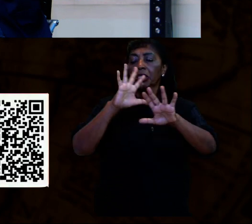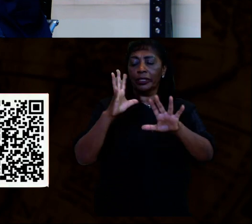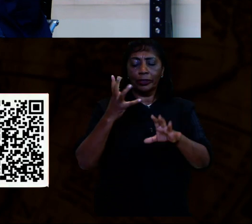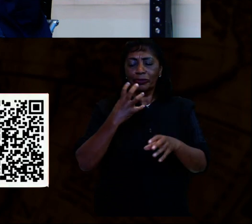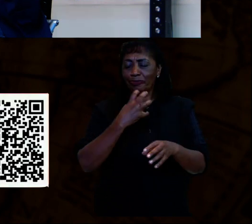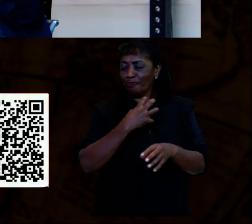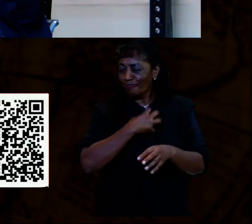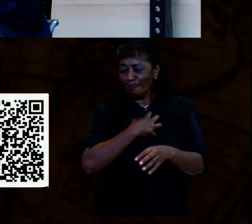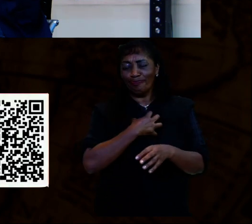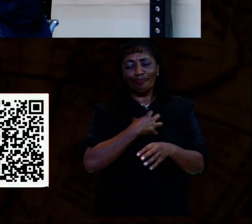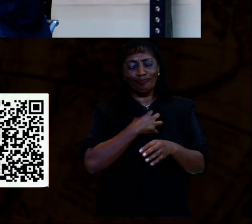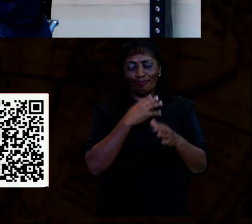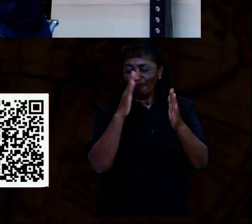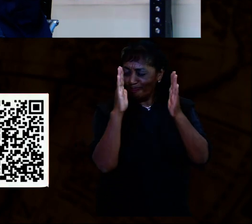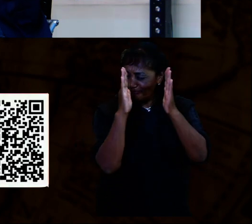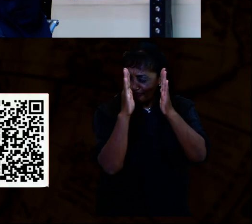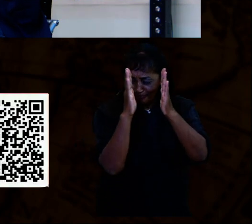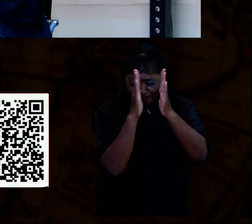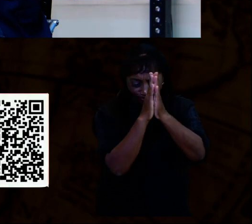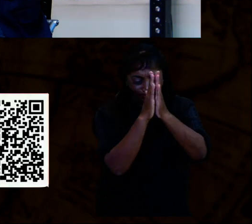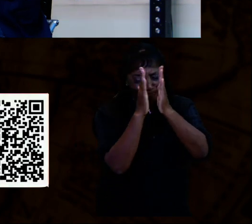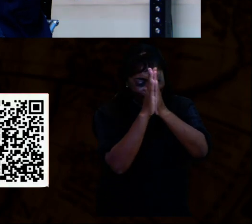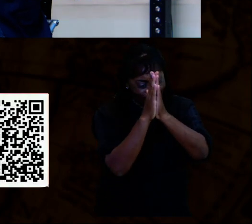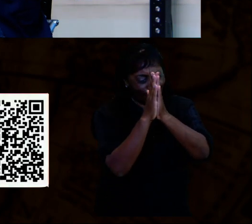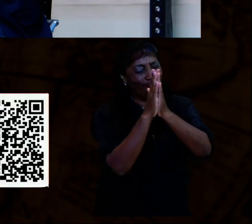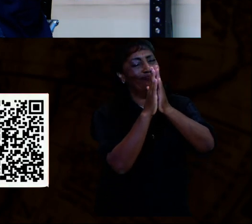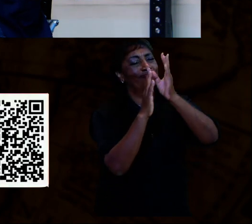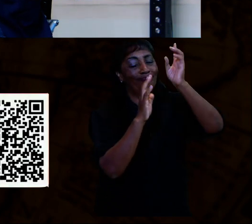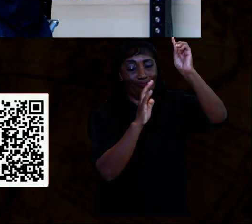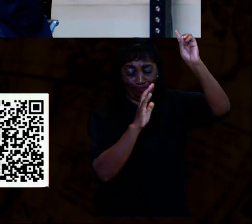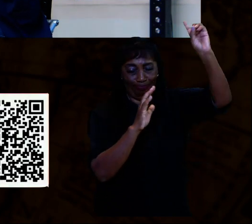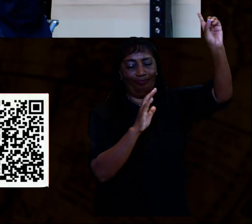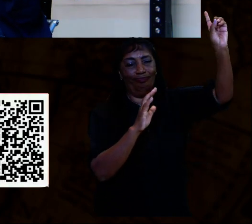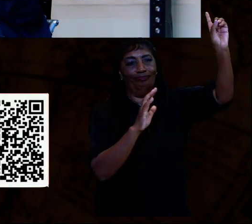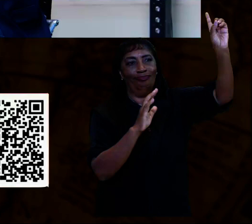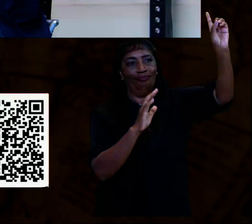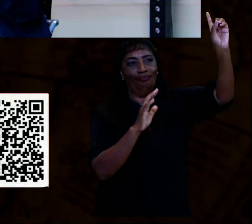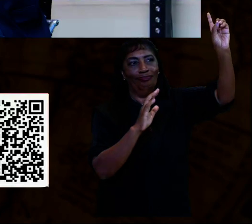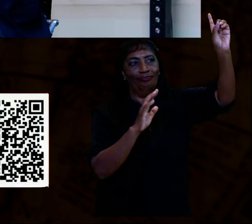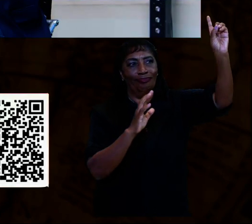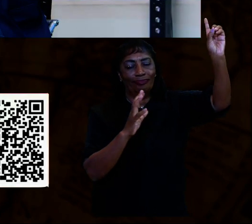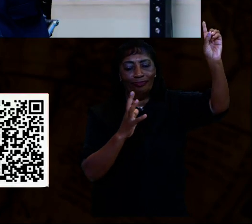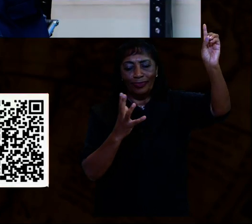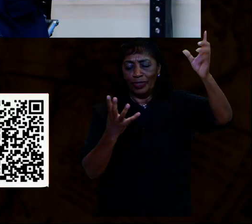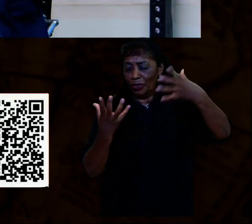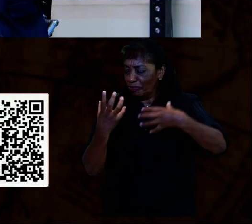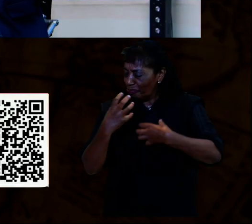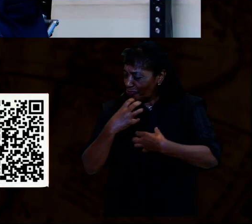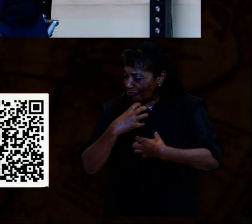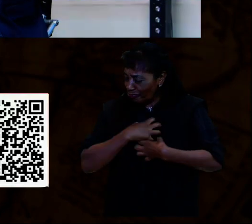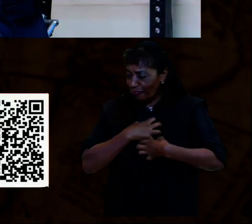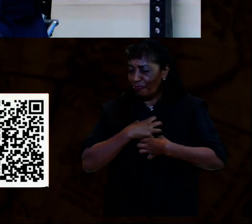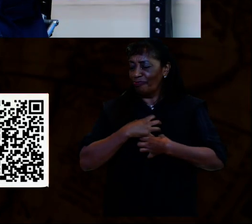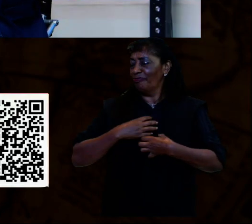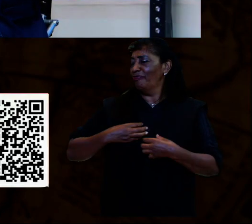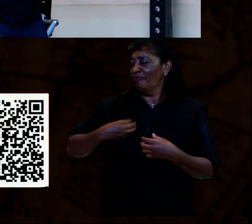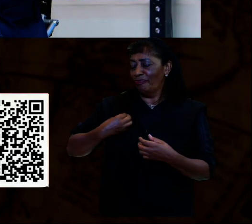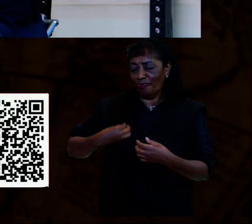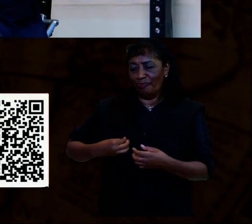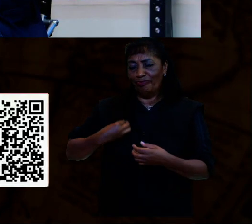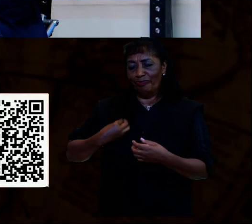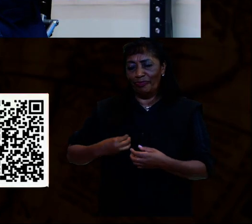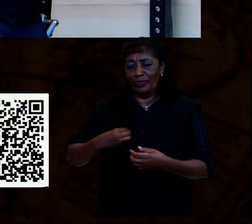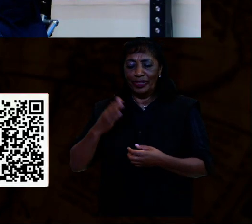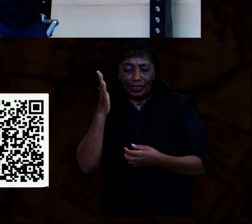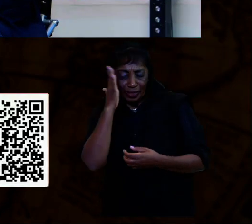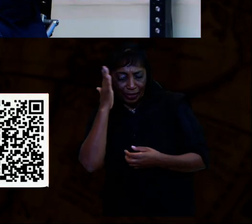Senhor. E elas entenderam não só como um princípio de vida, mas um princípio de entender que quer viver aquilo